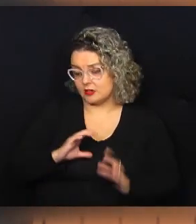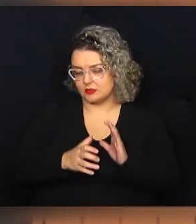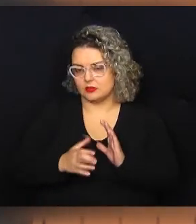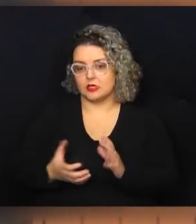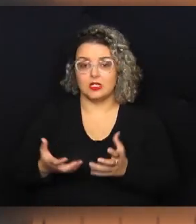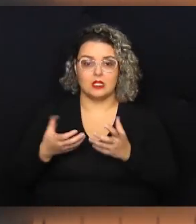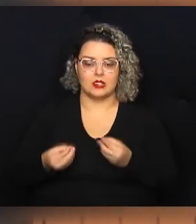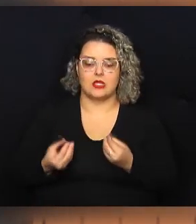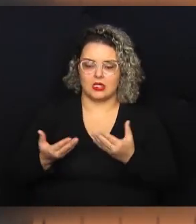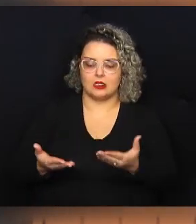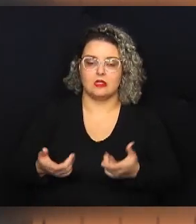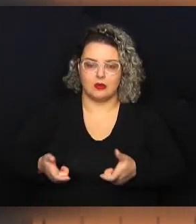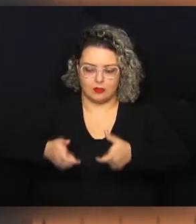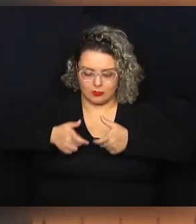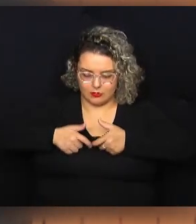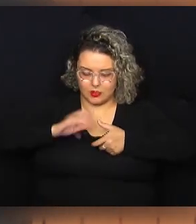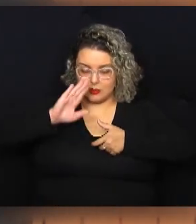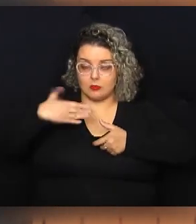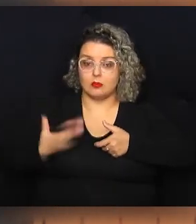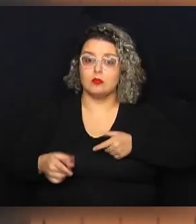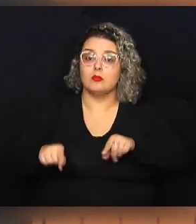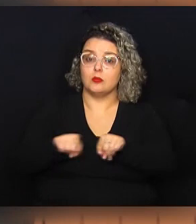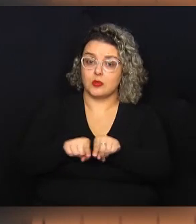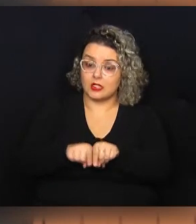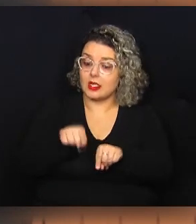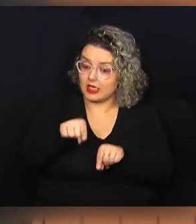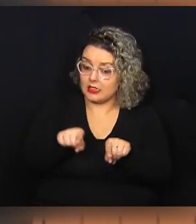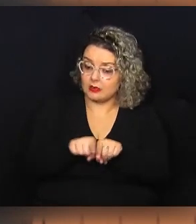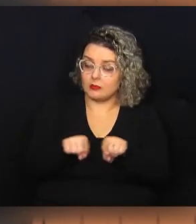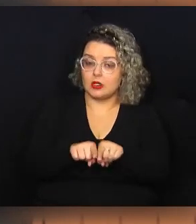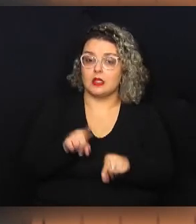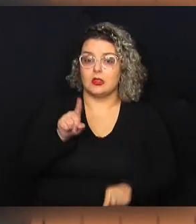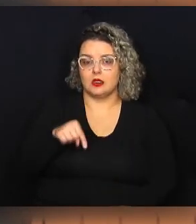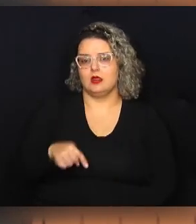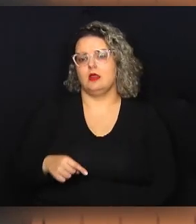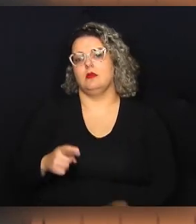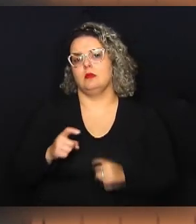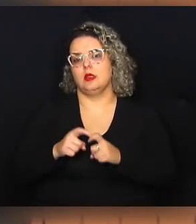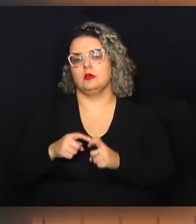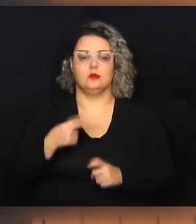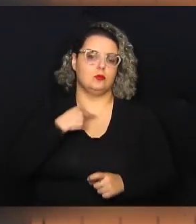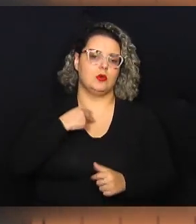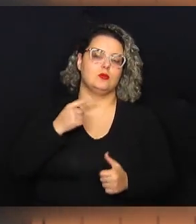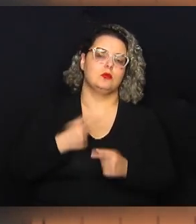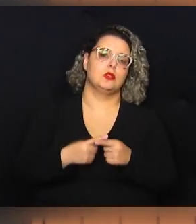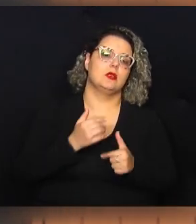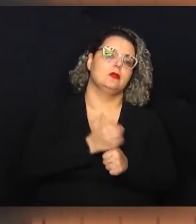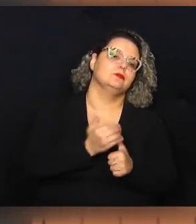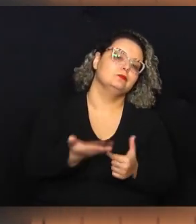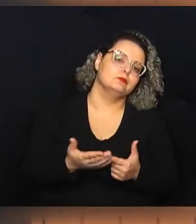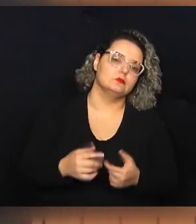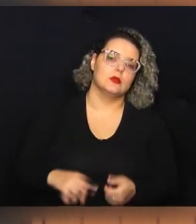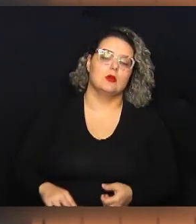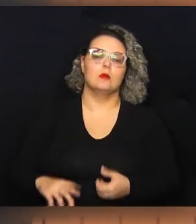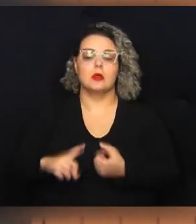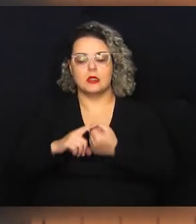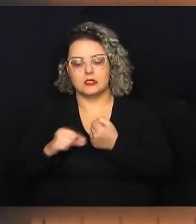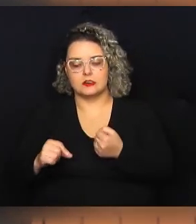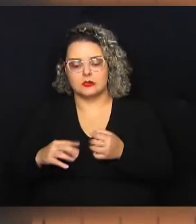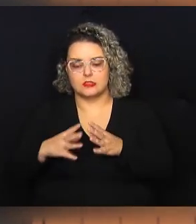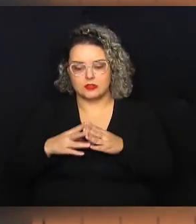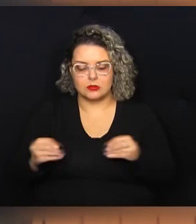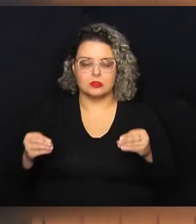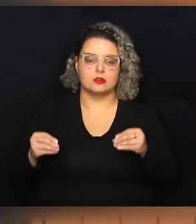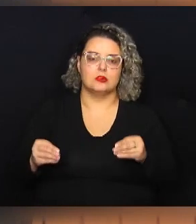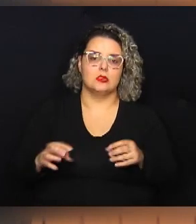é do seu partido e você quer dar para ele uma medalha de honra porque ele inclusive é médico você não pode porque ele tem um mandato Então esse artigo sendo suprimido